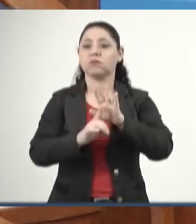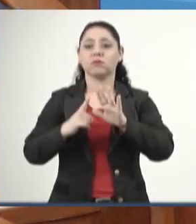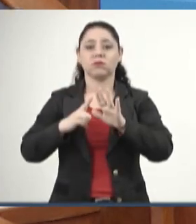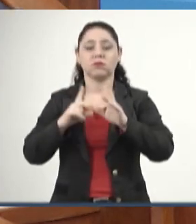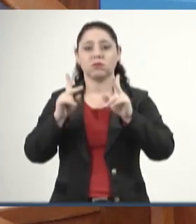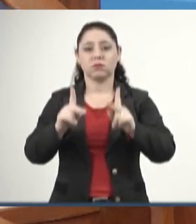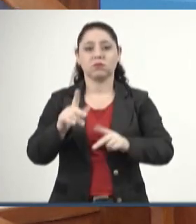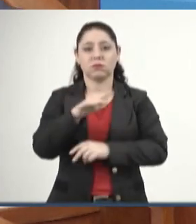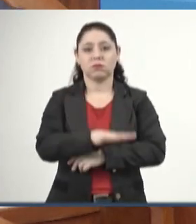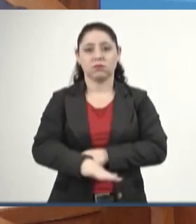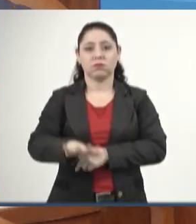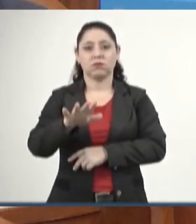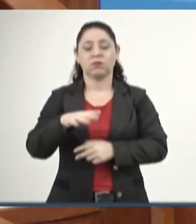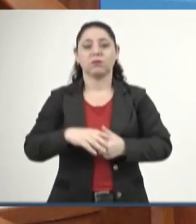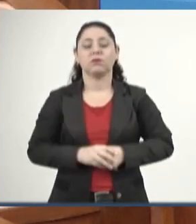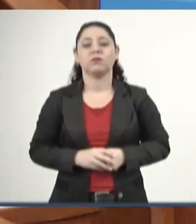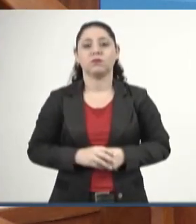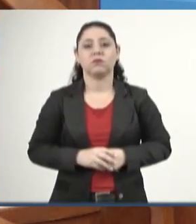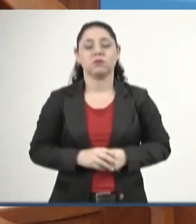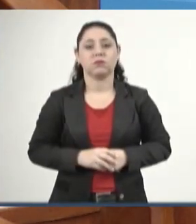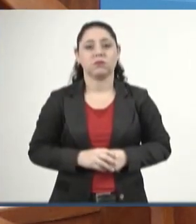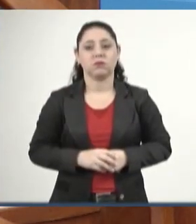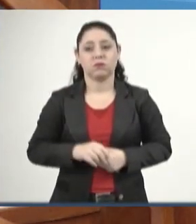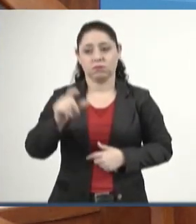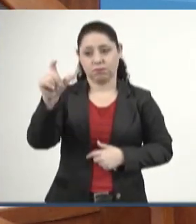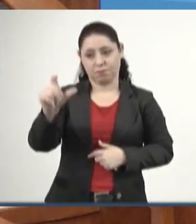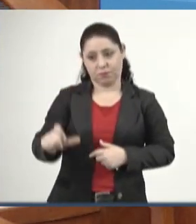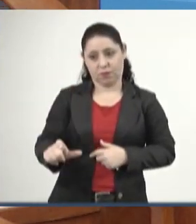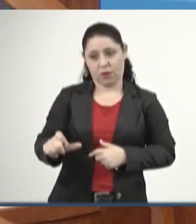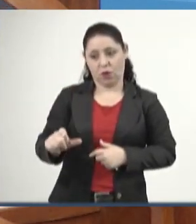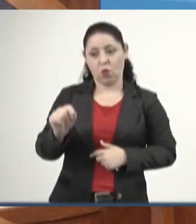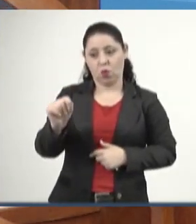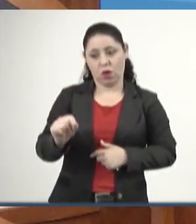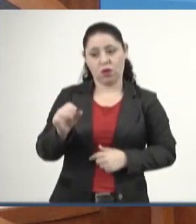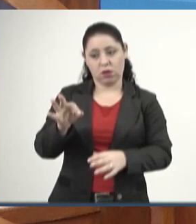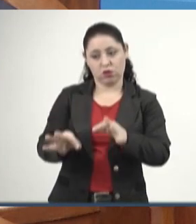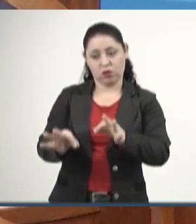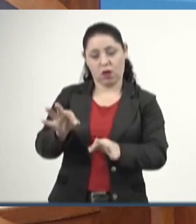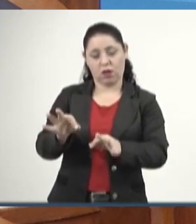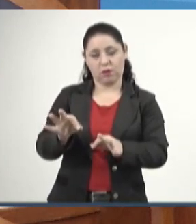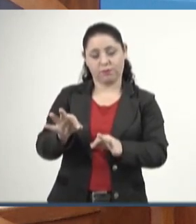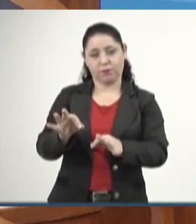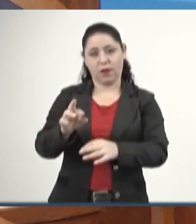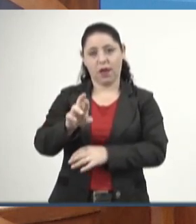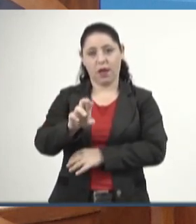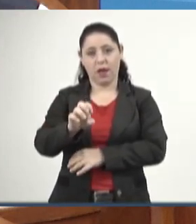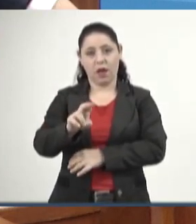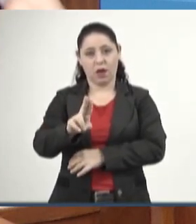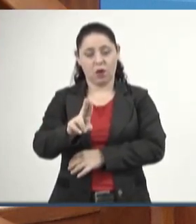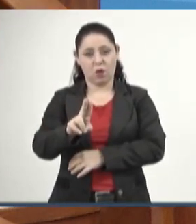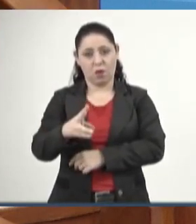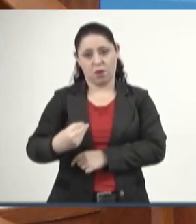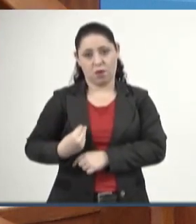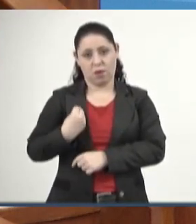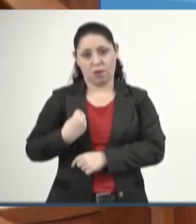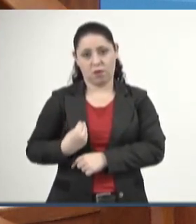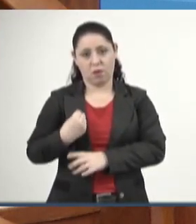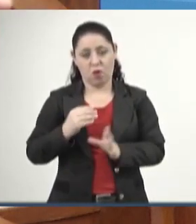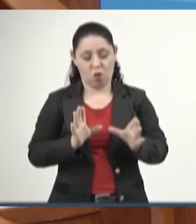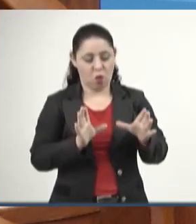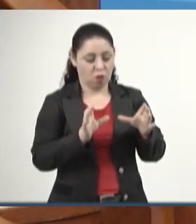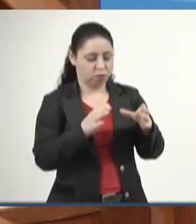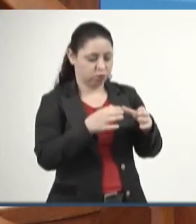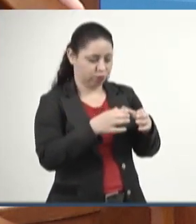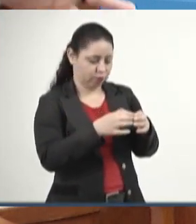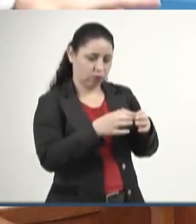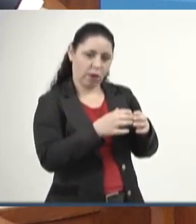direito. O réu, senhor Aécio, pertencia a um